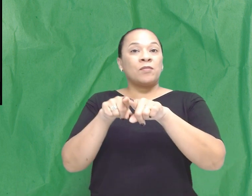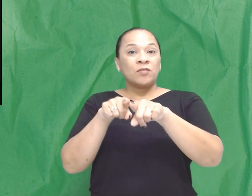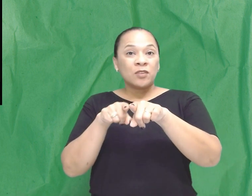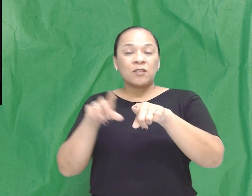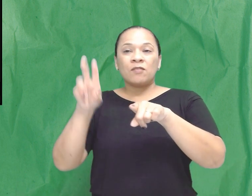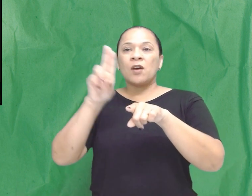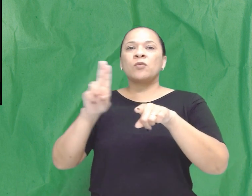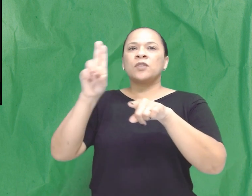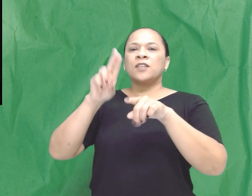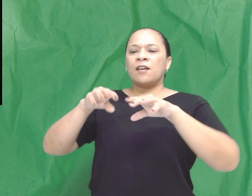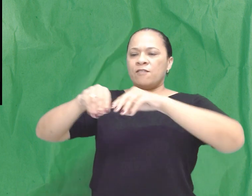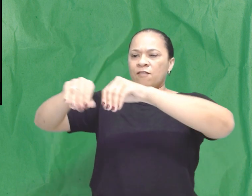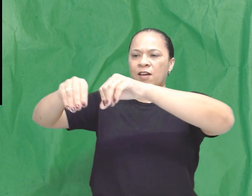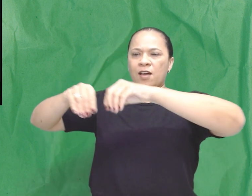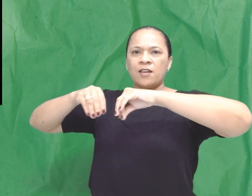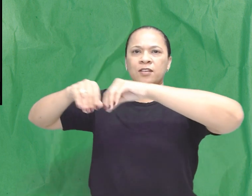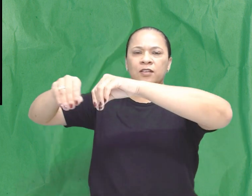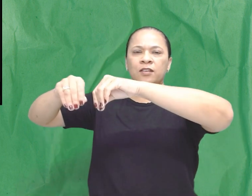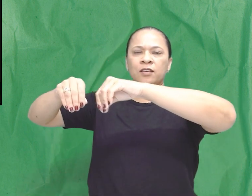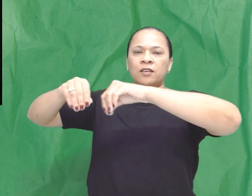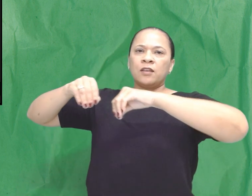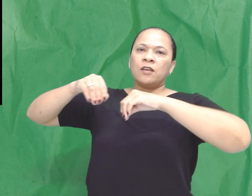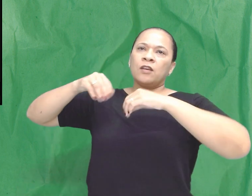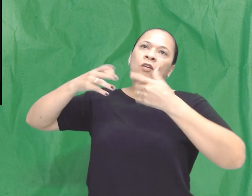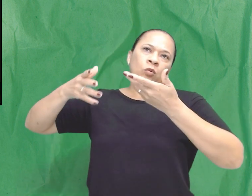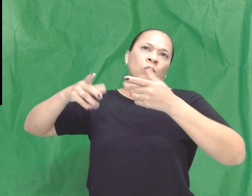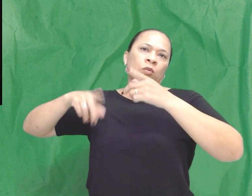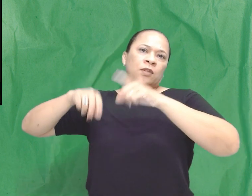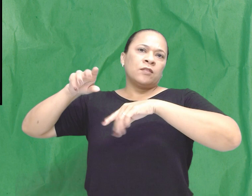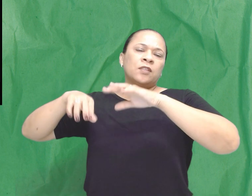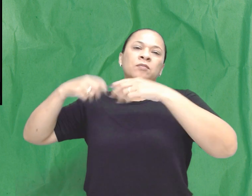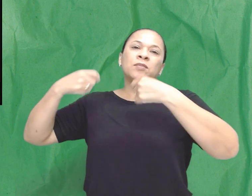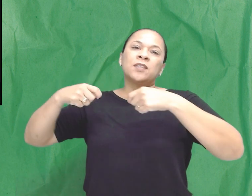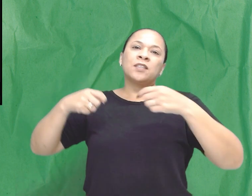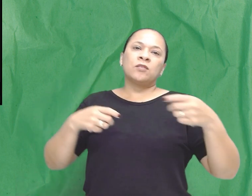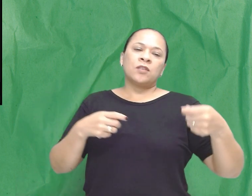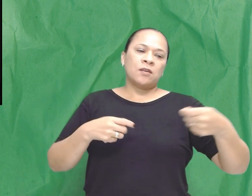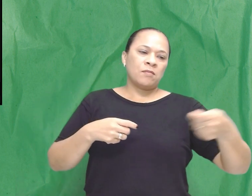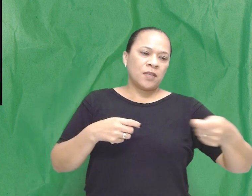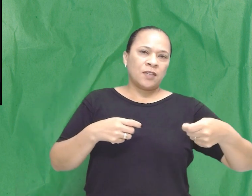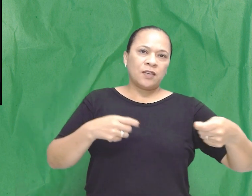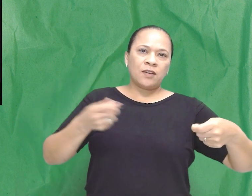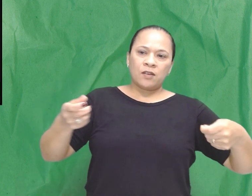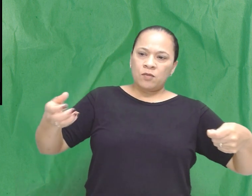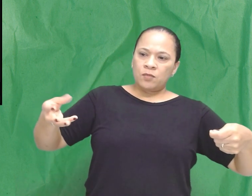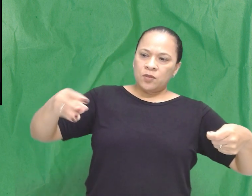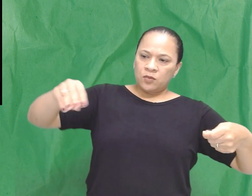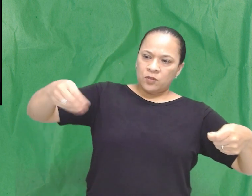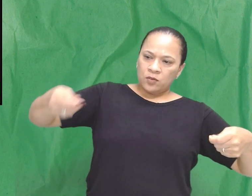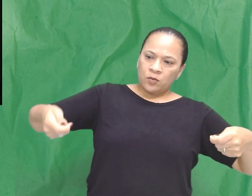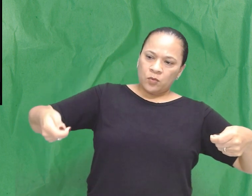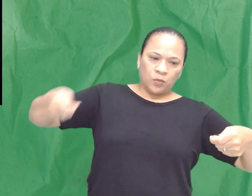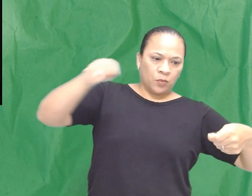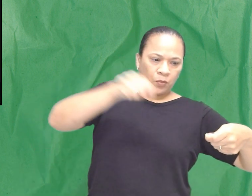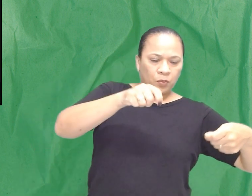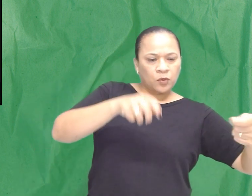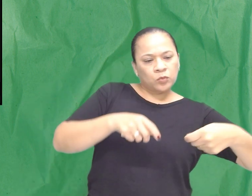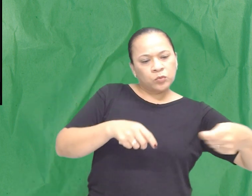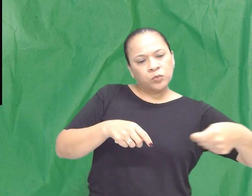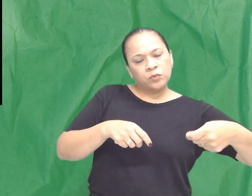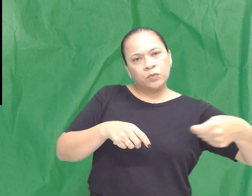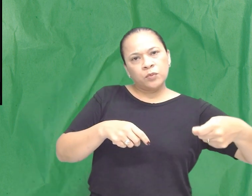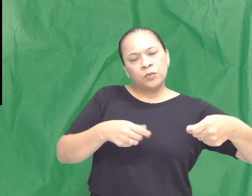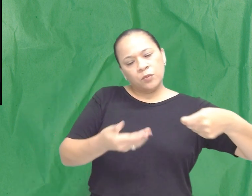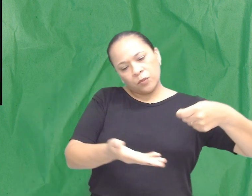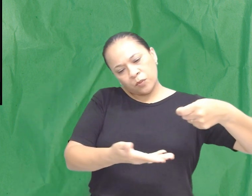farinhas e etc., alimentos assim que são em pó, procure sempre peneirar, porque pode acontecer de ter uma impureza ou outra,